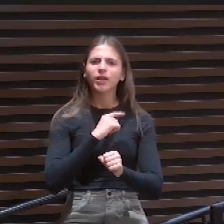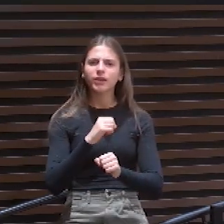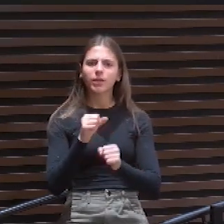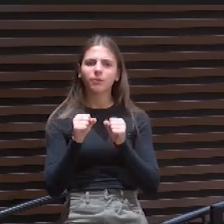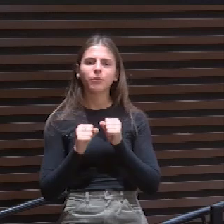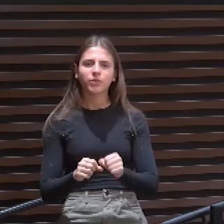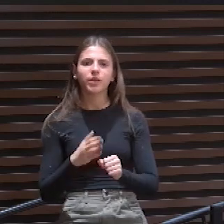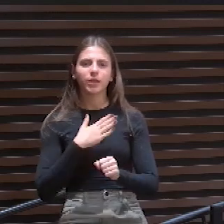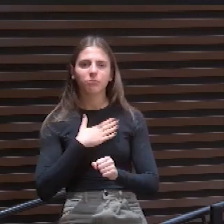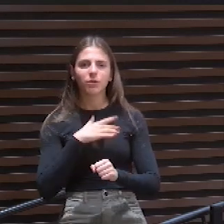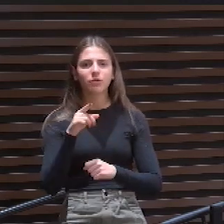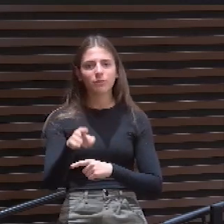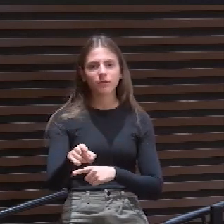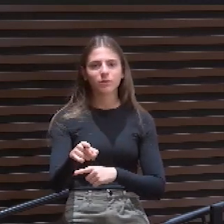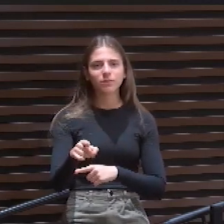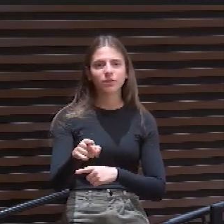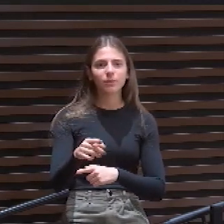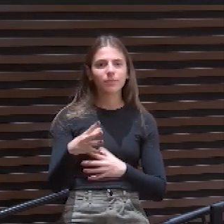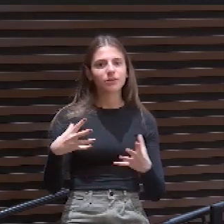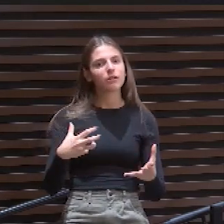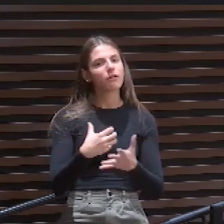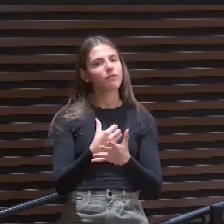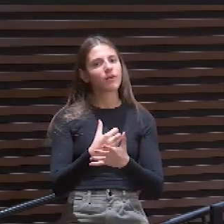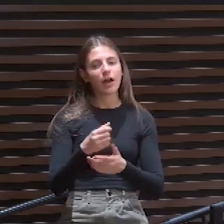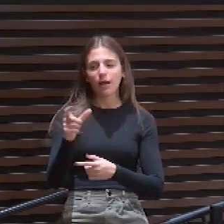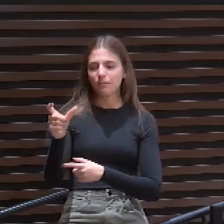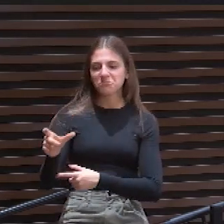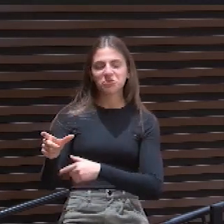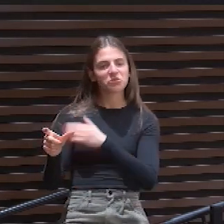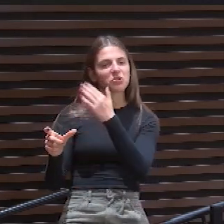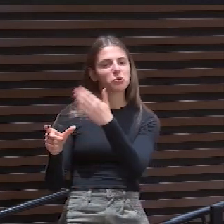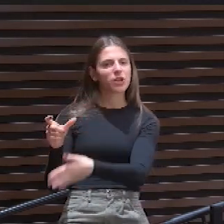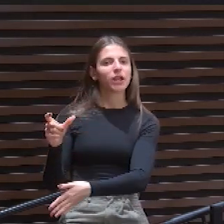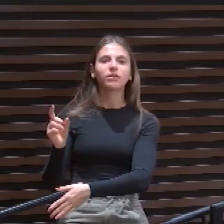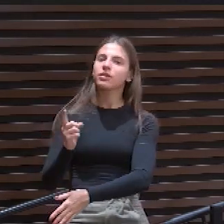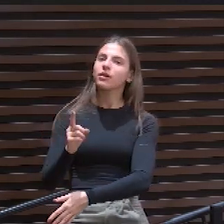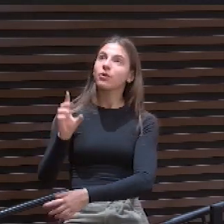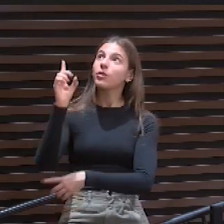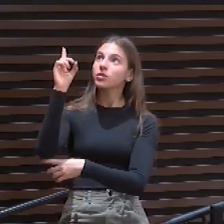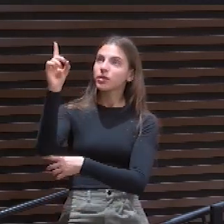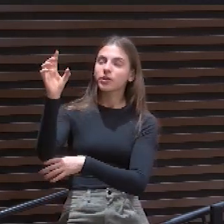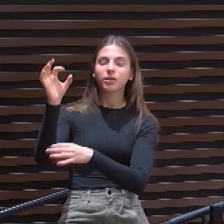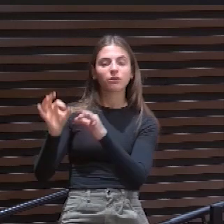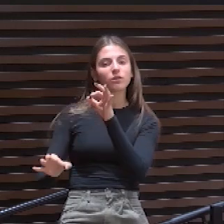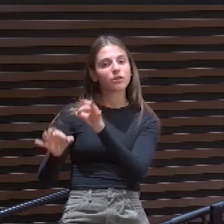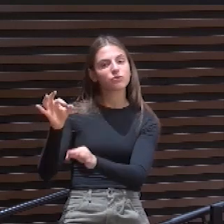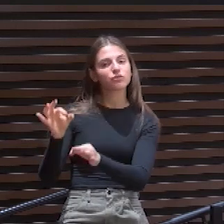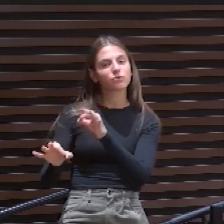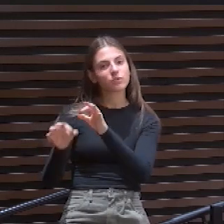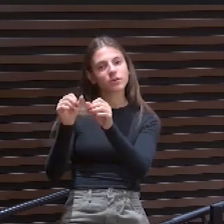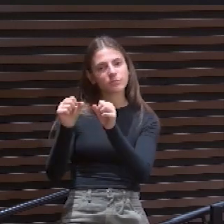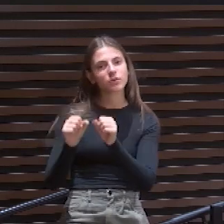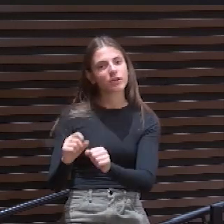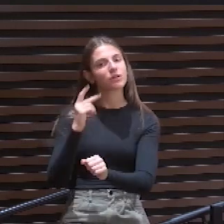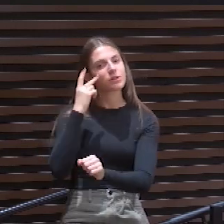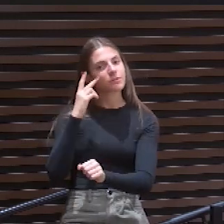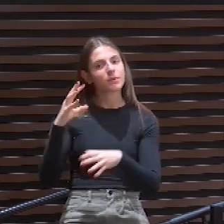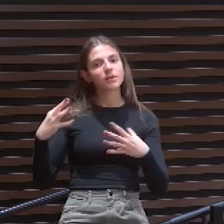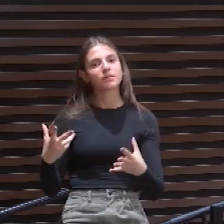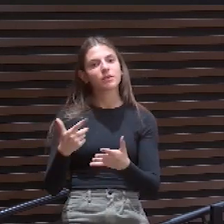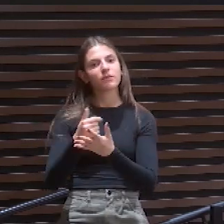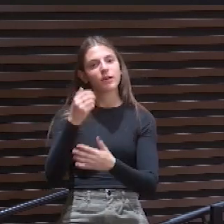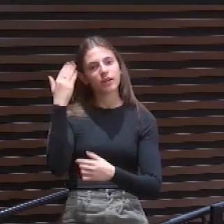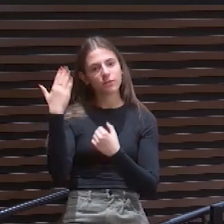você para salvar ou condenar? Então ele é que é juiz. Ele é poderoso para salvar e